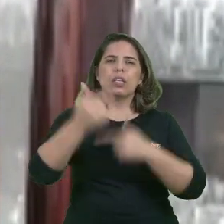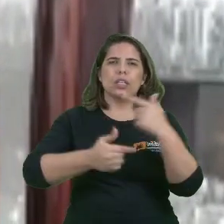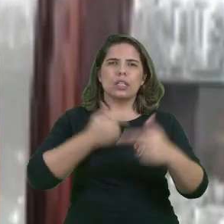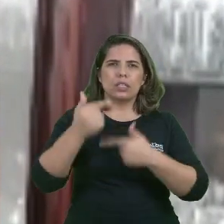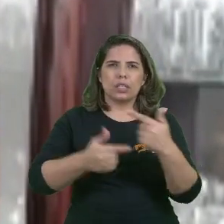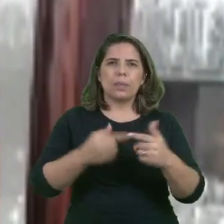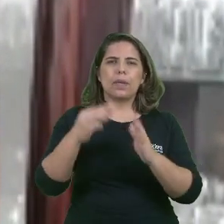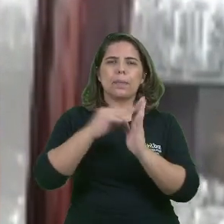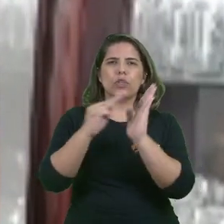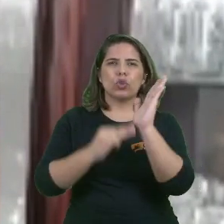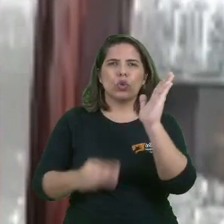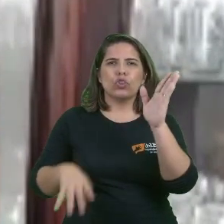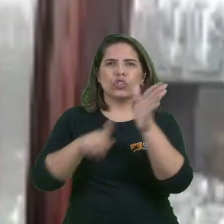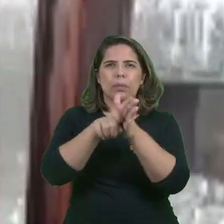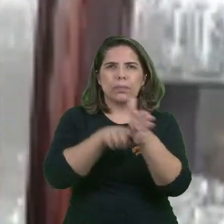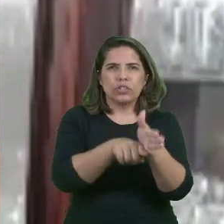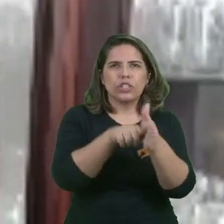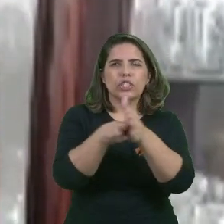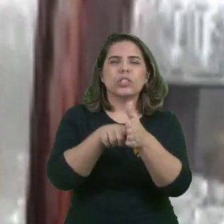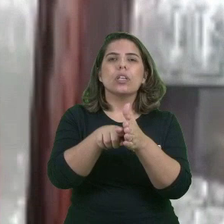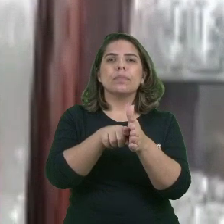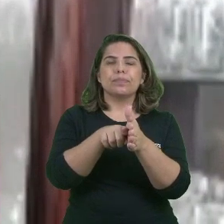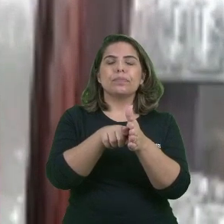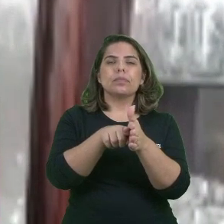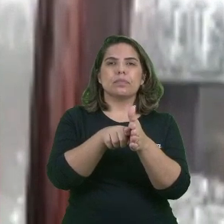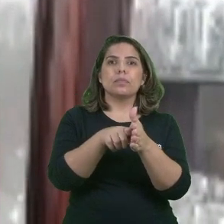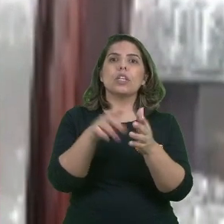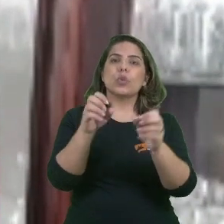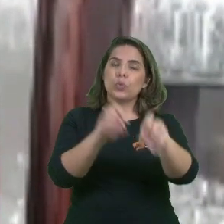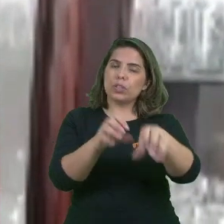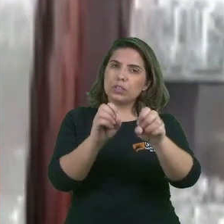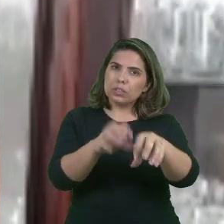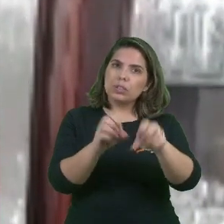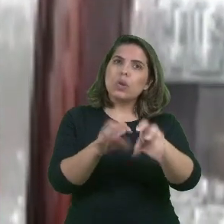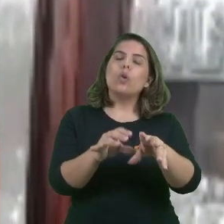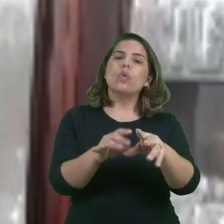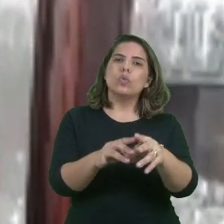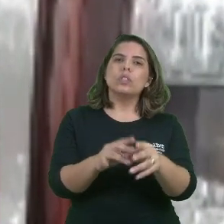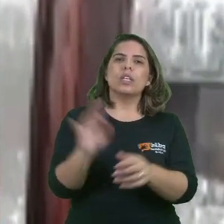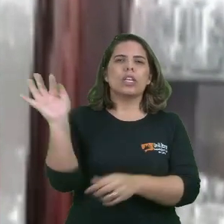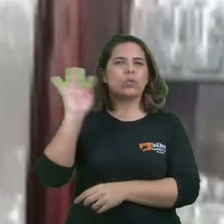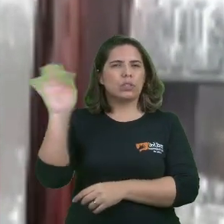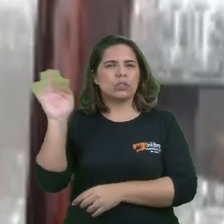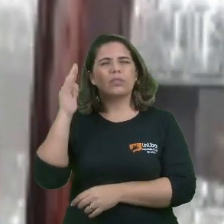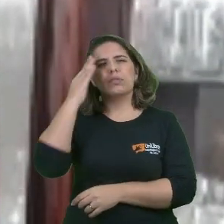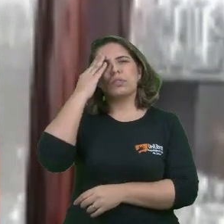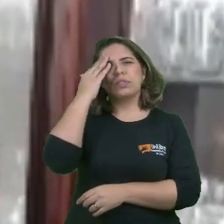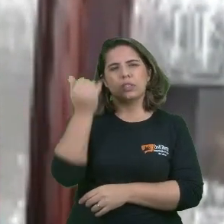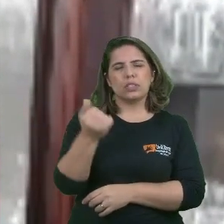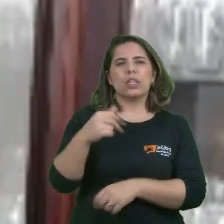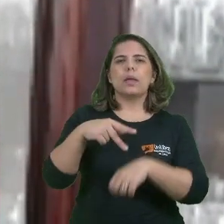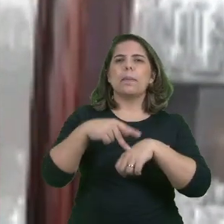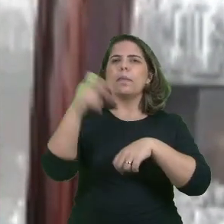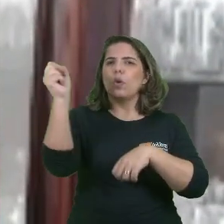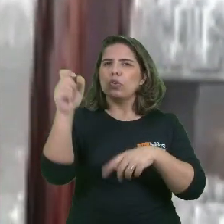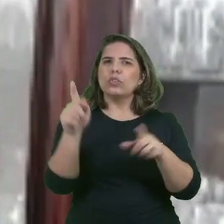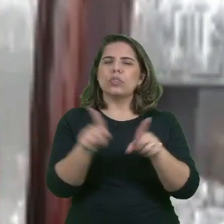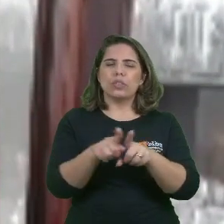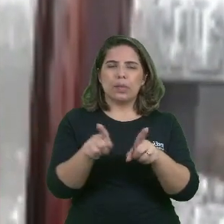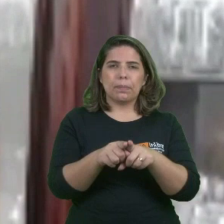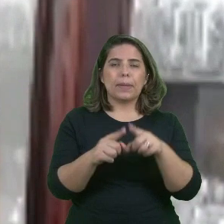com metodologia de pesquisa em educação Na graduação e na pós-graduação